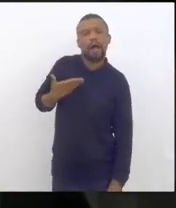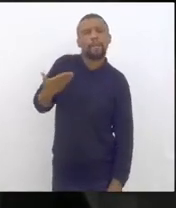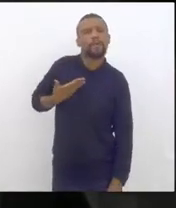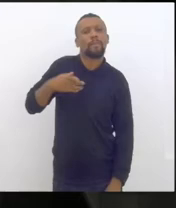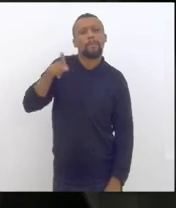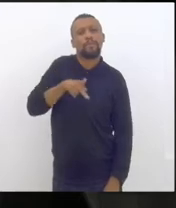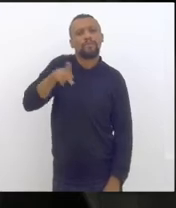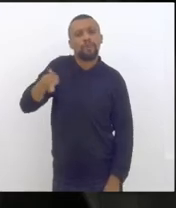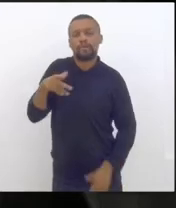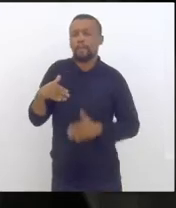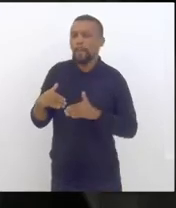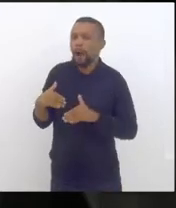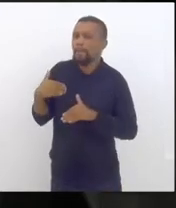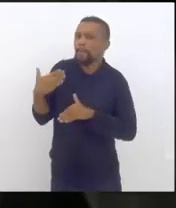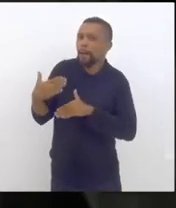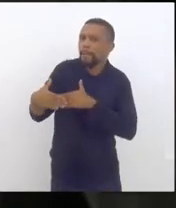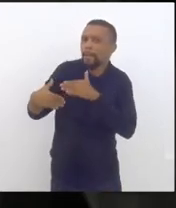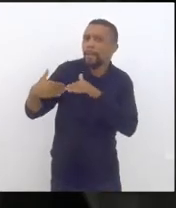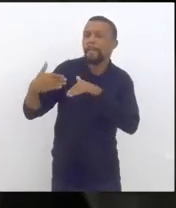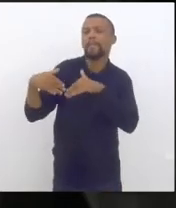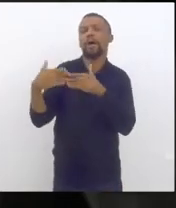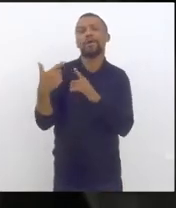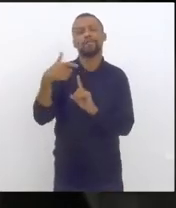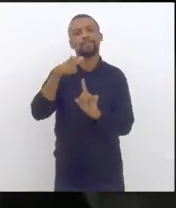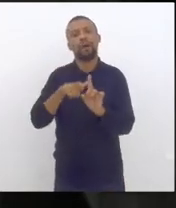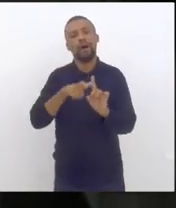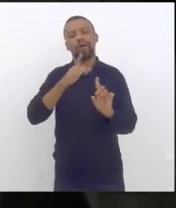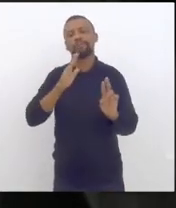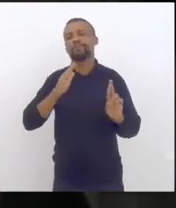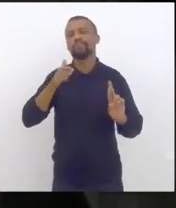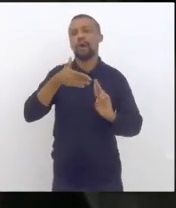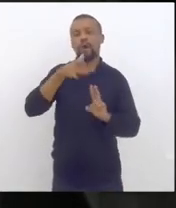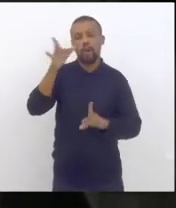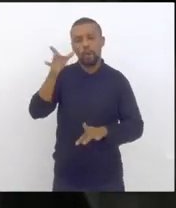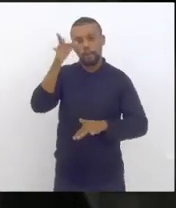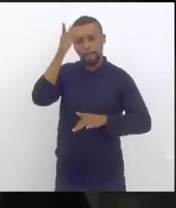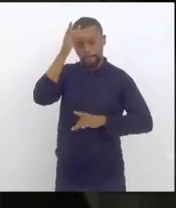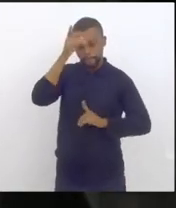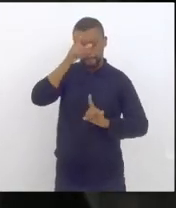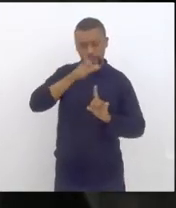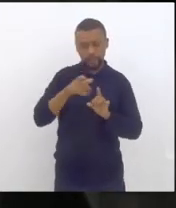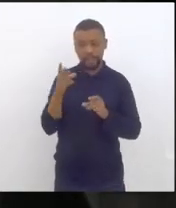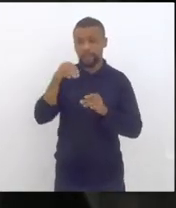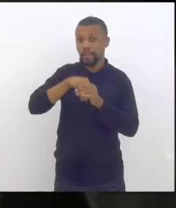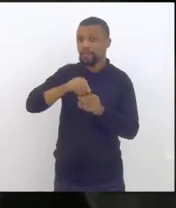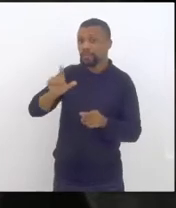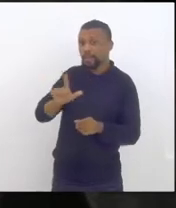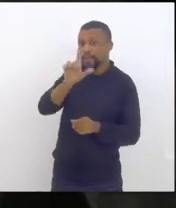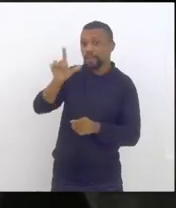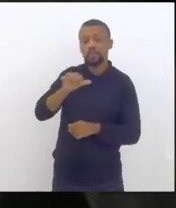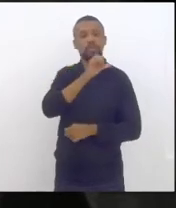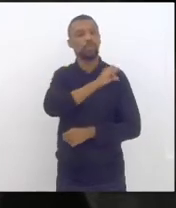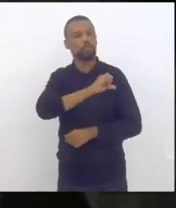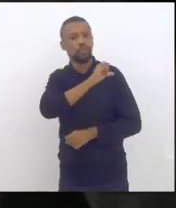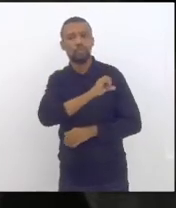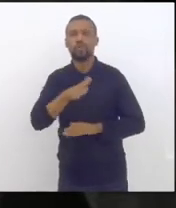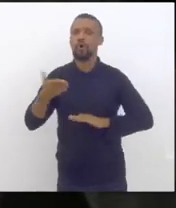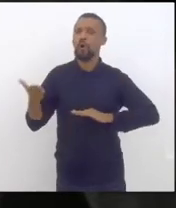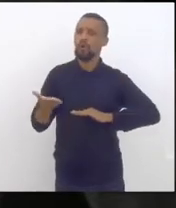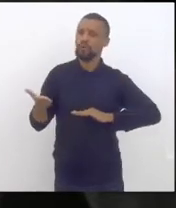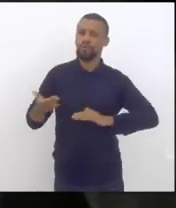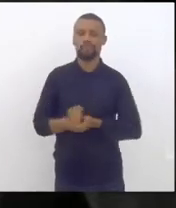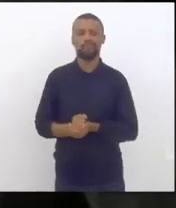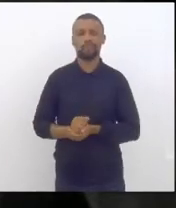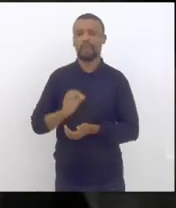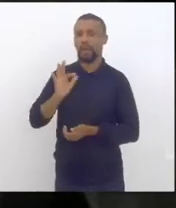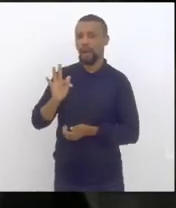vai se tornando cada vez mais uma uma figura um personagem da literatura Fluminense contemporânea quero me referir